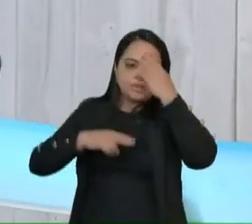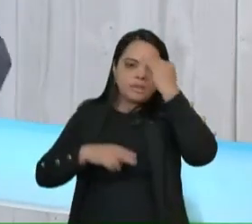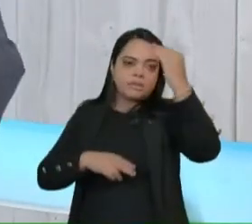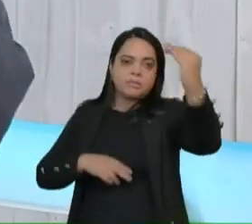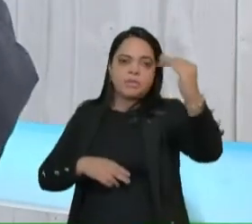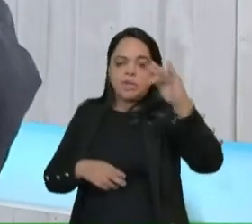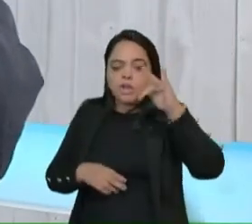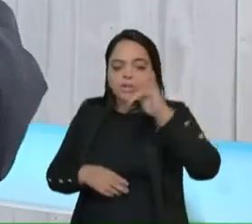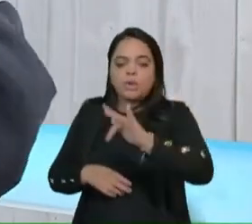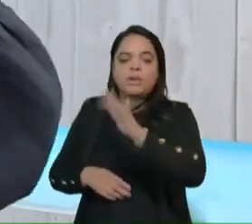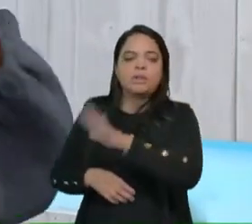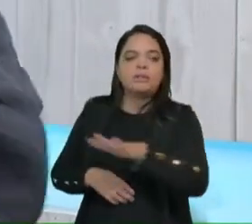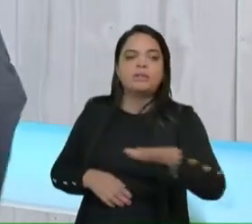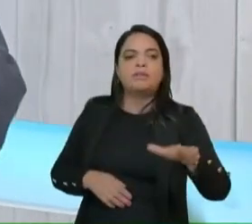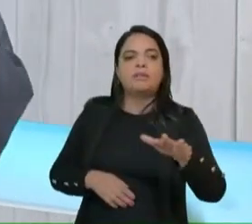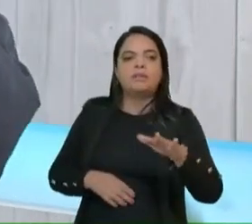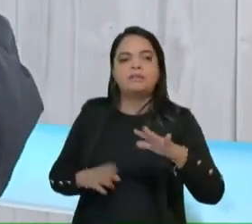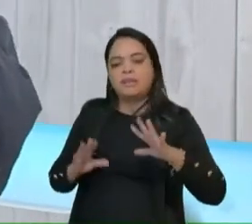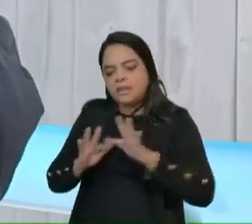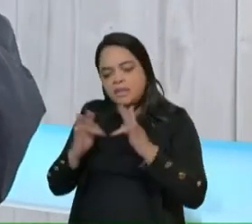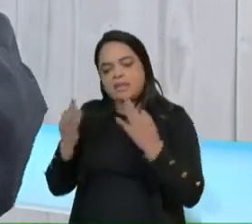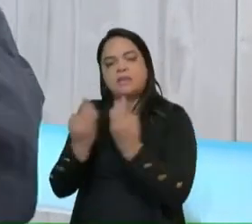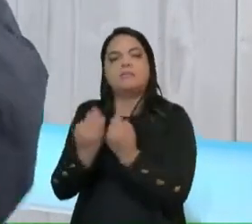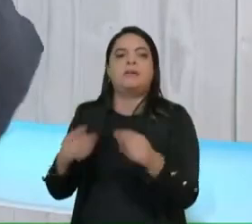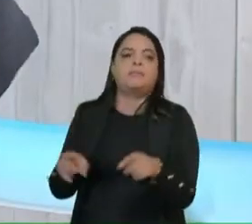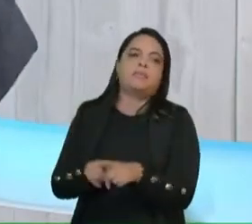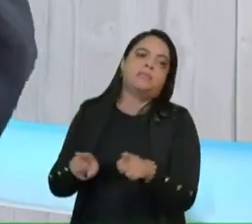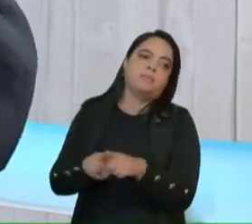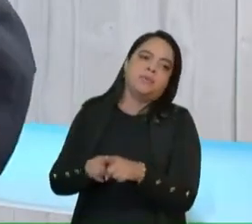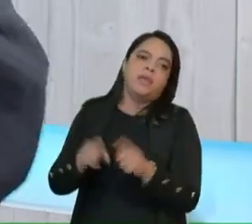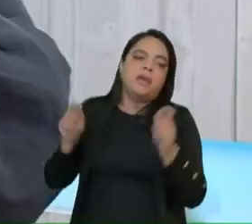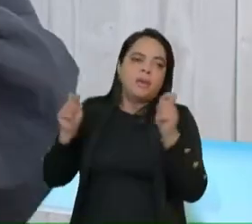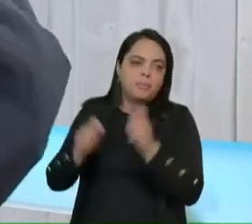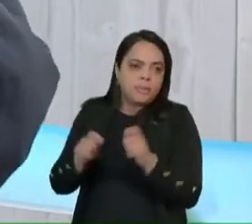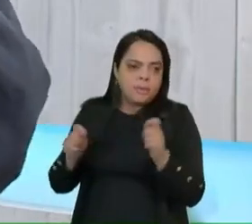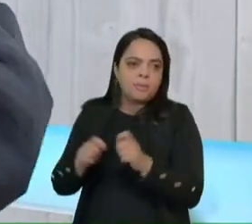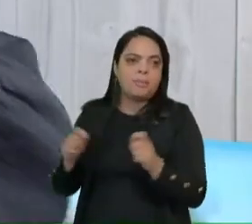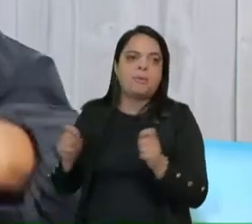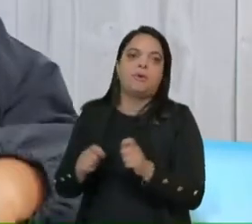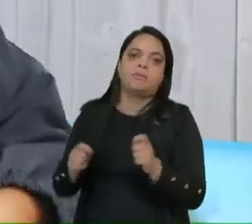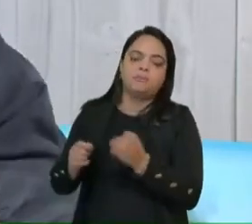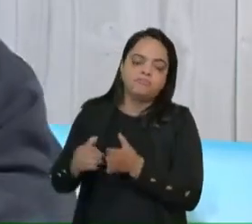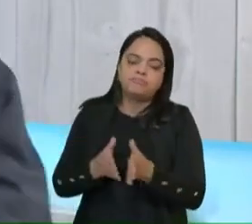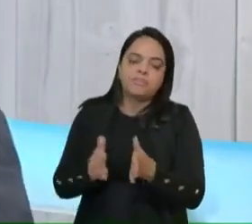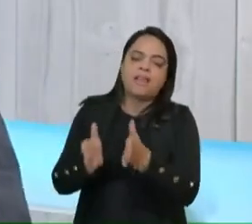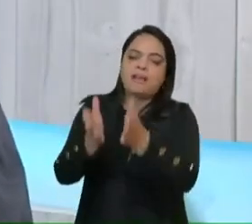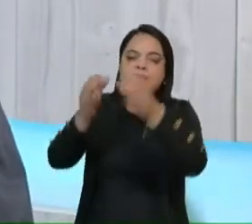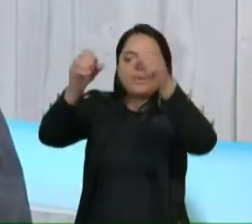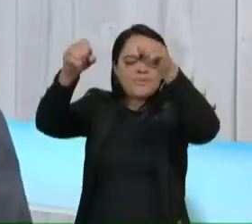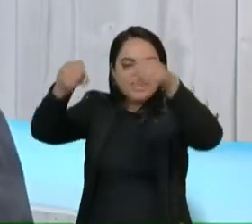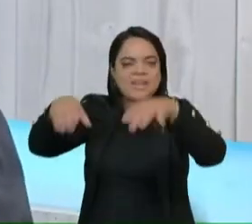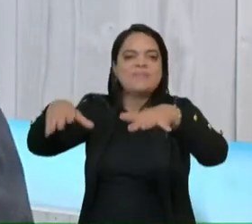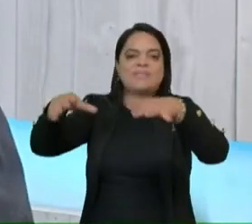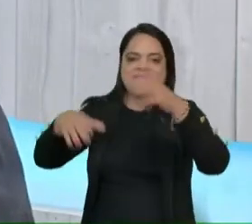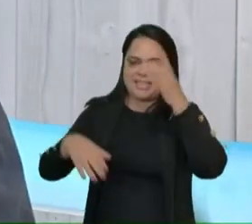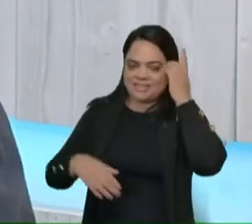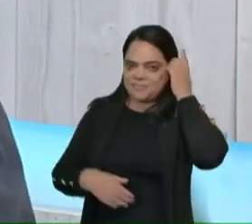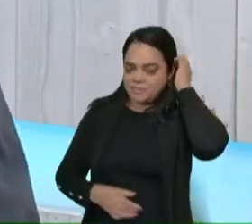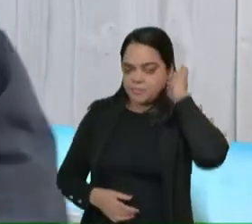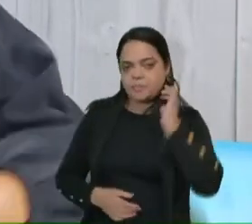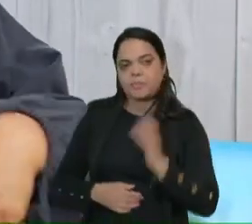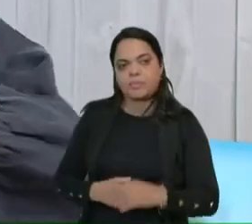toquem aquela criança e toda a família dela para para que eles possam ter né esse caminho iluminado né então